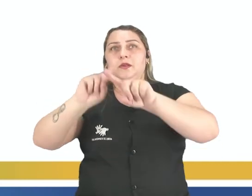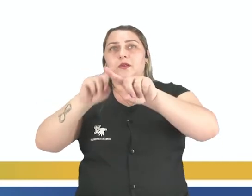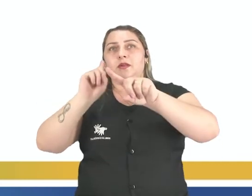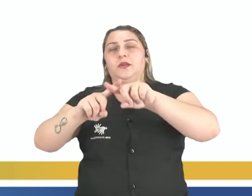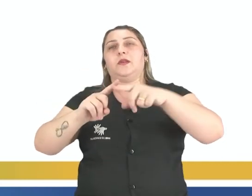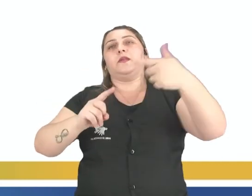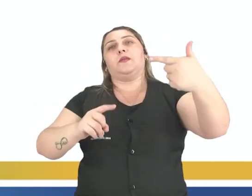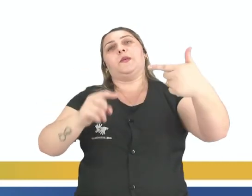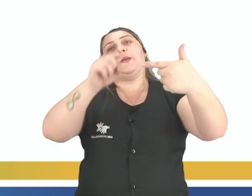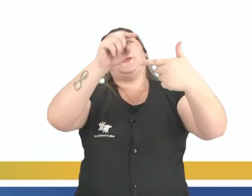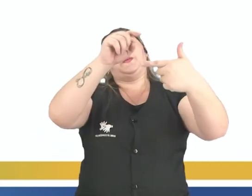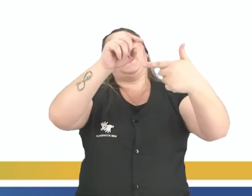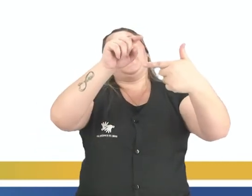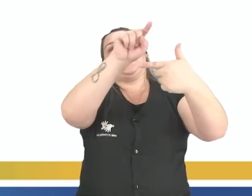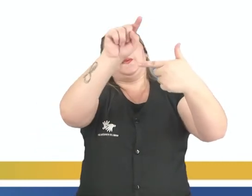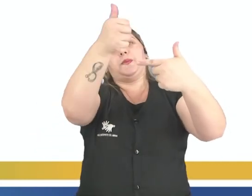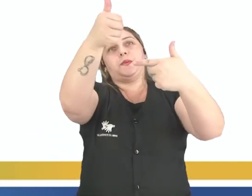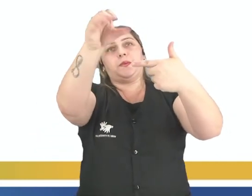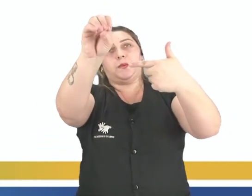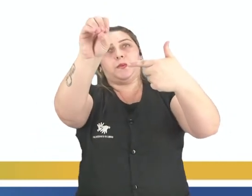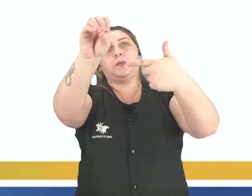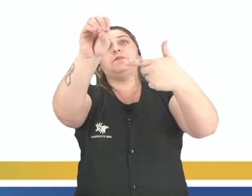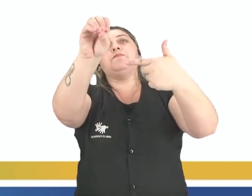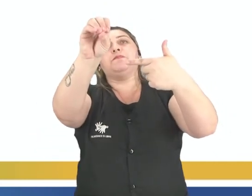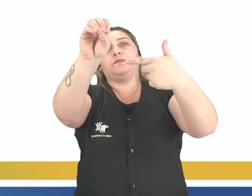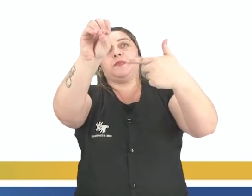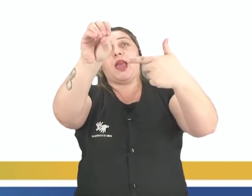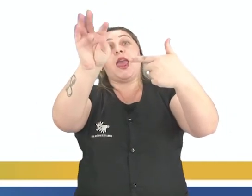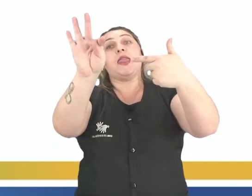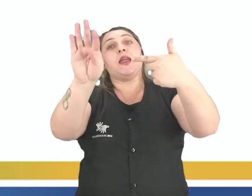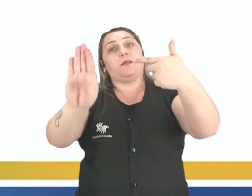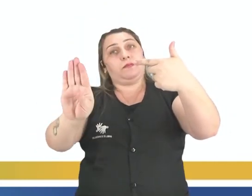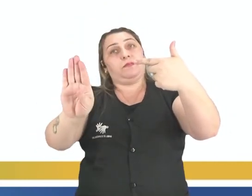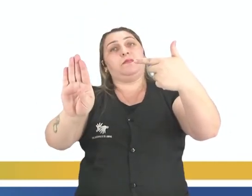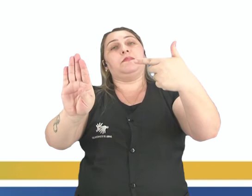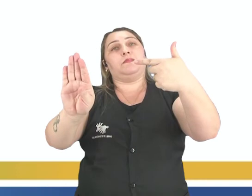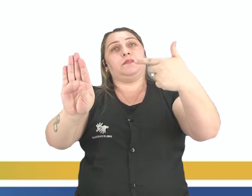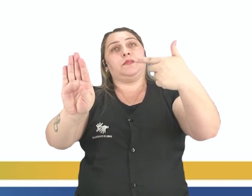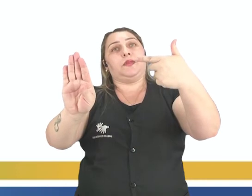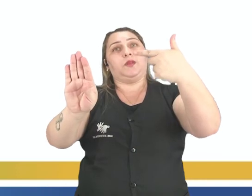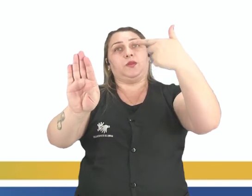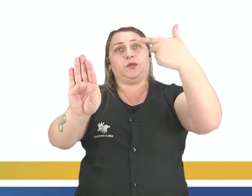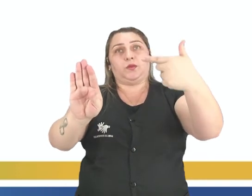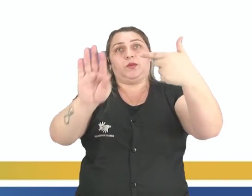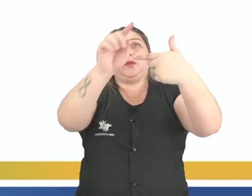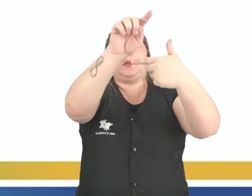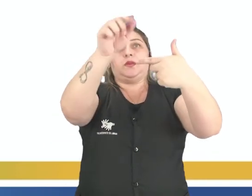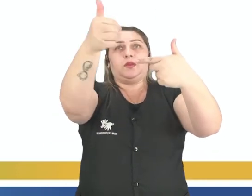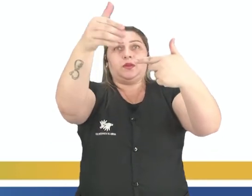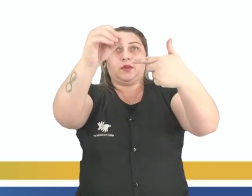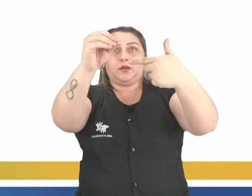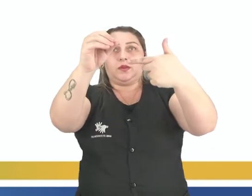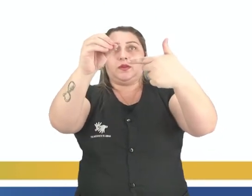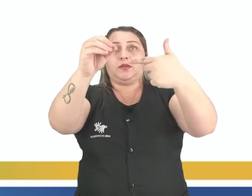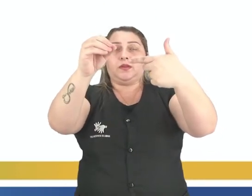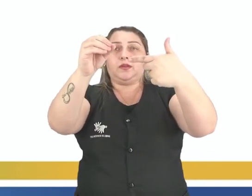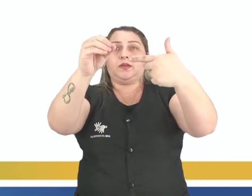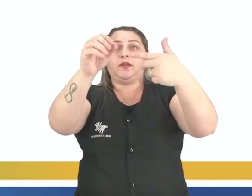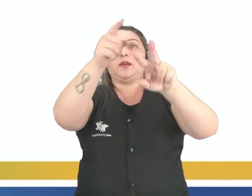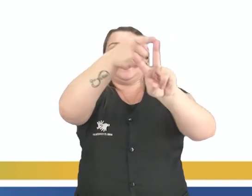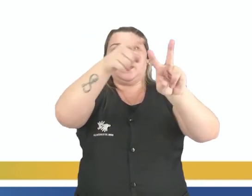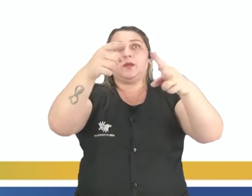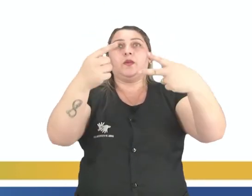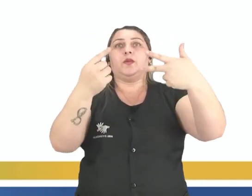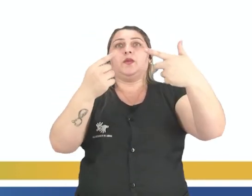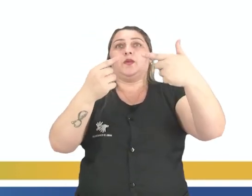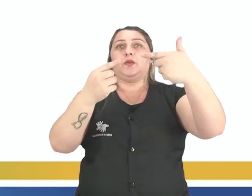multiplicado pela potência de 2 elevado a menos 10. E isso em terabyte. 2 elevado a menos 10 é a potência, né?